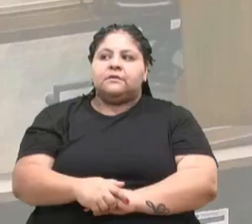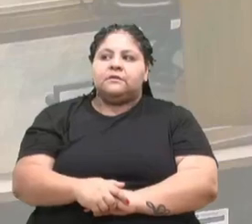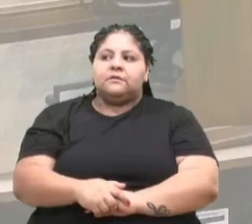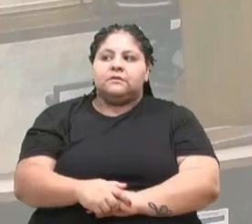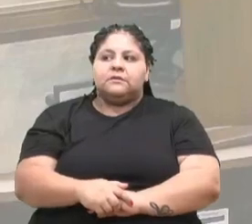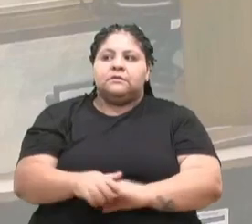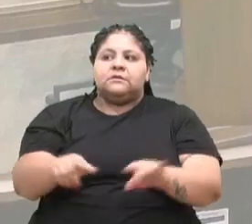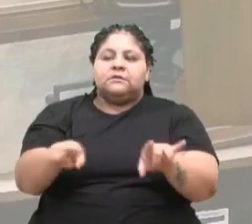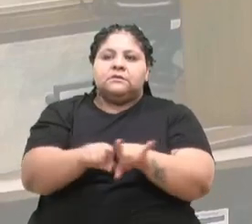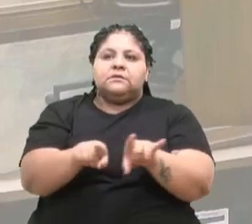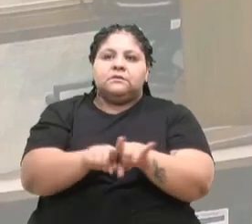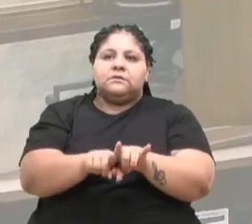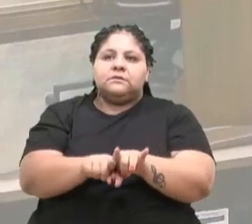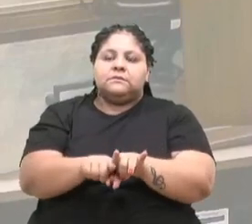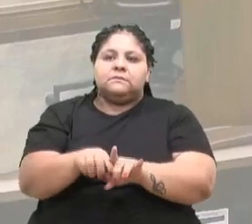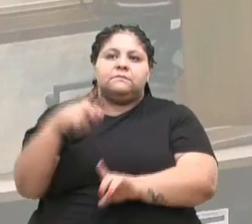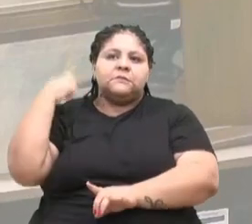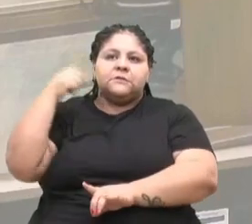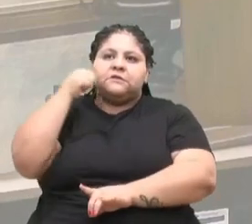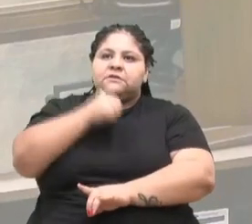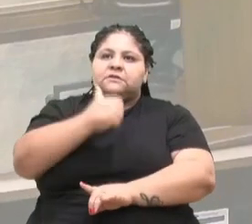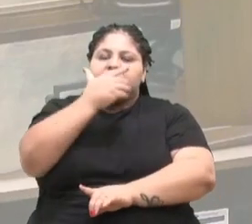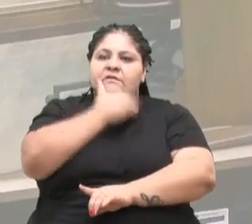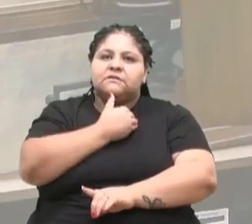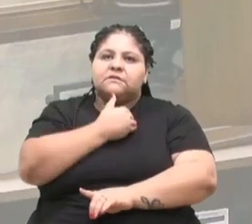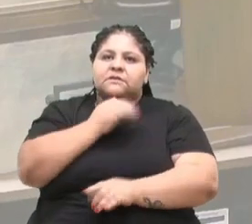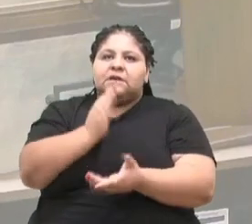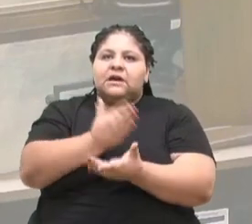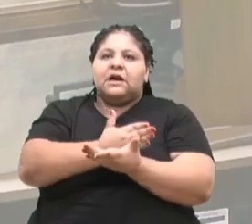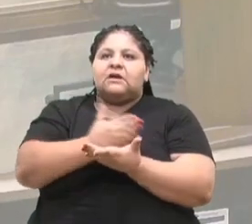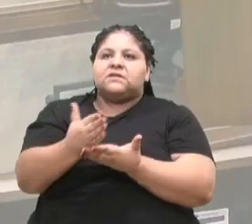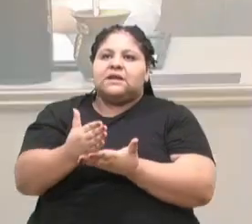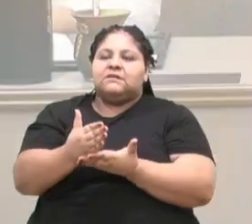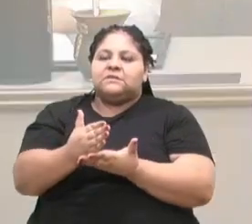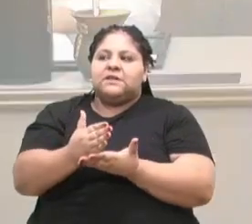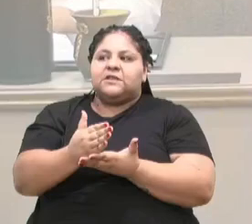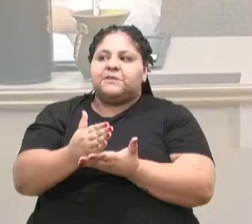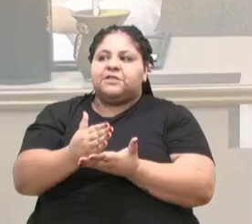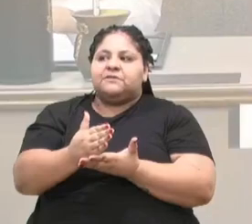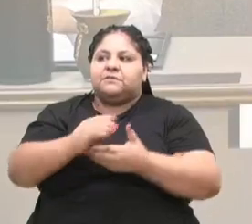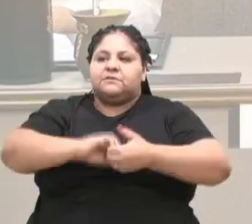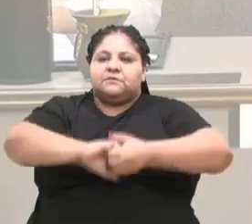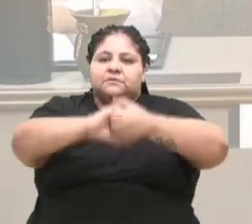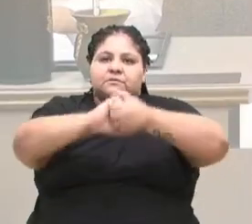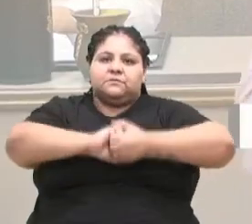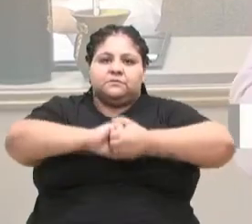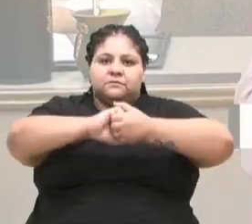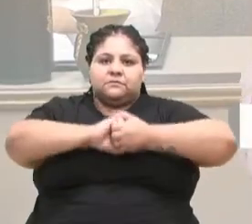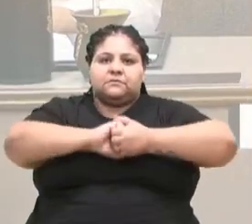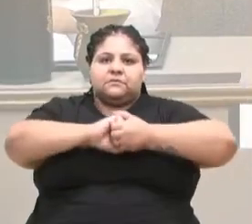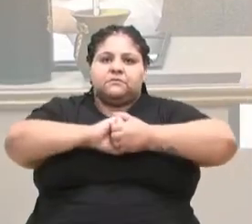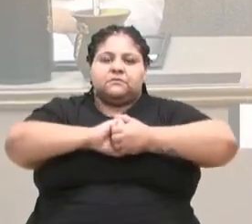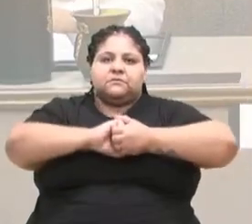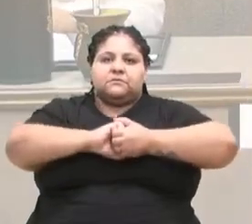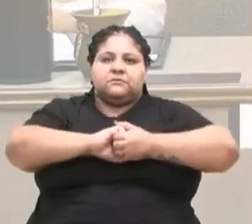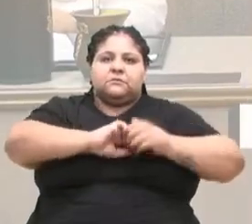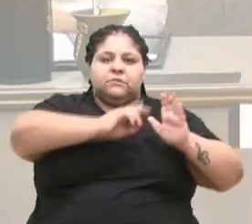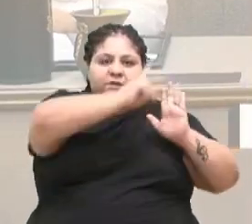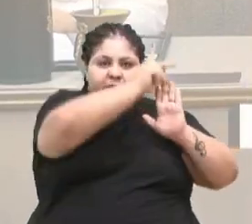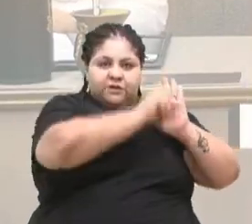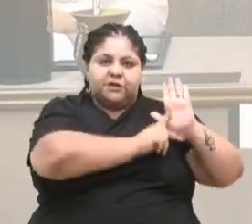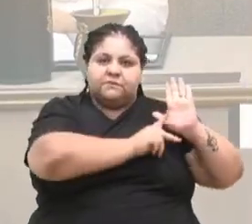presidente, caros colegas vereadores, inicialmente eu gostaria de cumprimentar o vereador Lucas Gil por esse